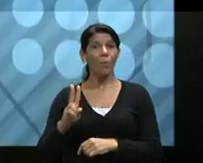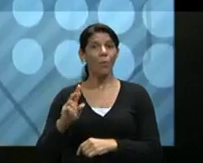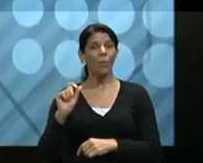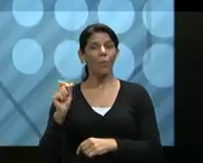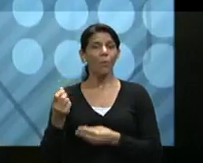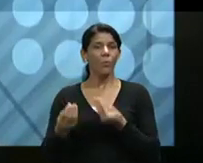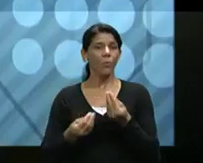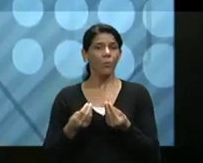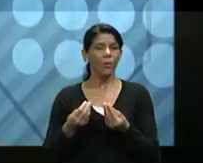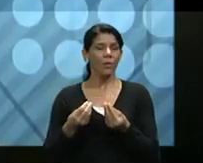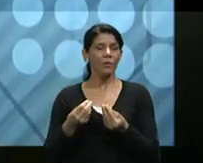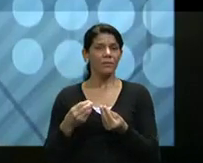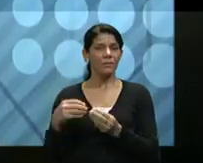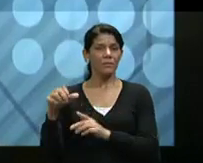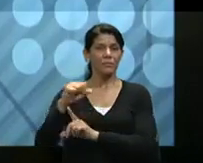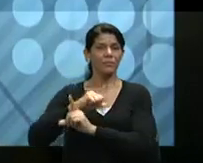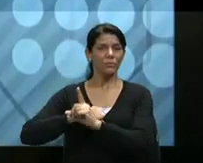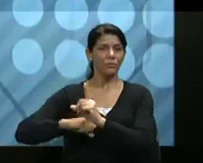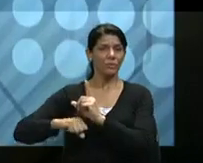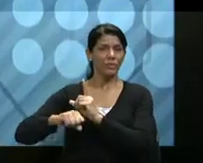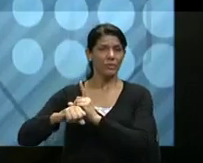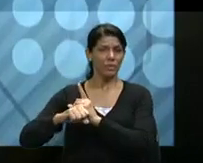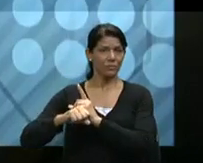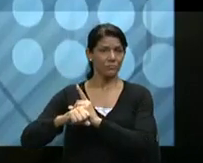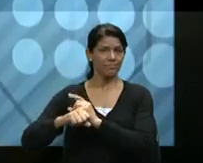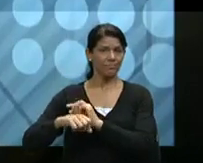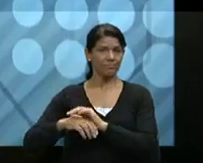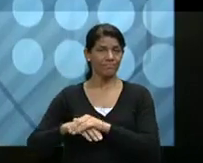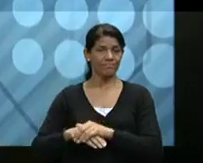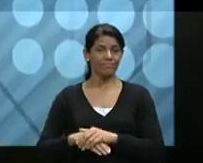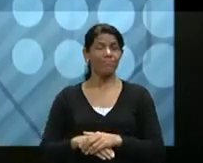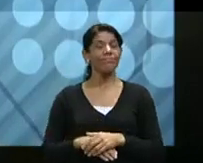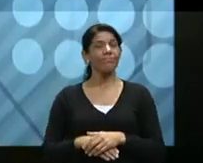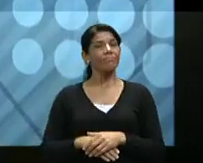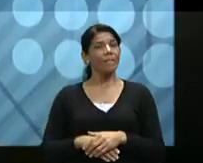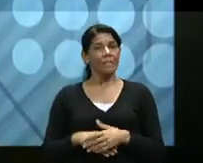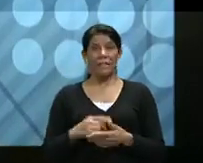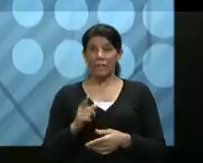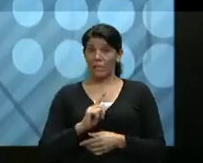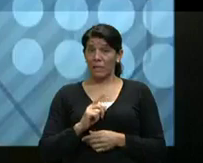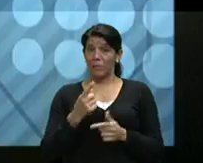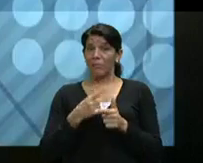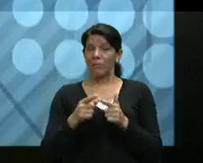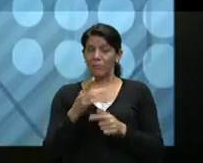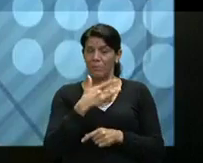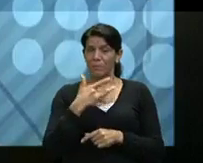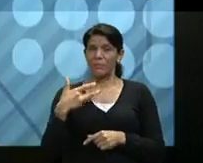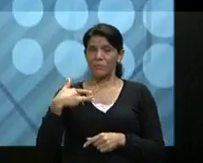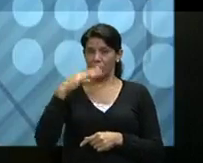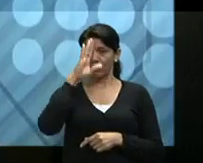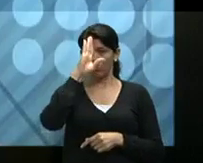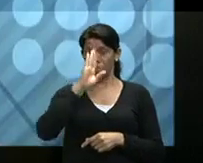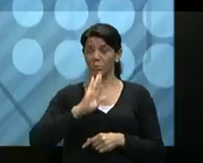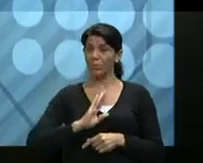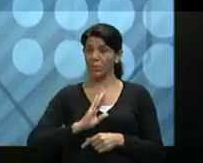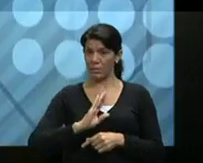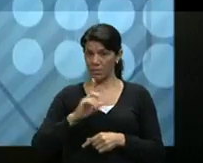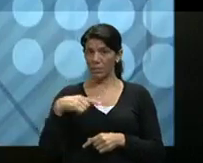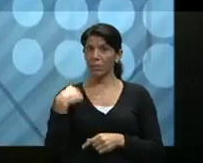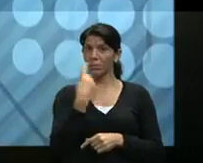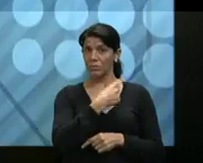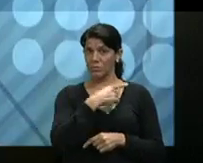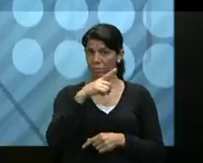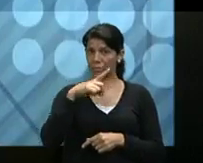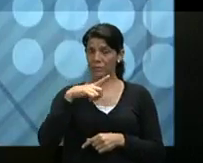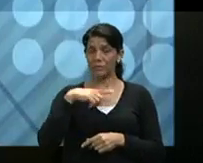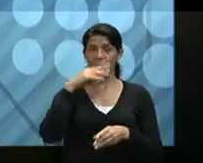colocadas de maneira socialmente pontual. Elas são sim consideradas problemas de saúde pública, né? Nós temos